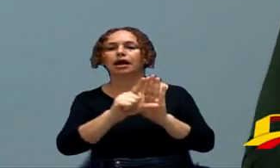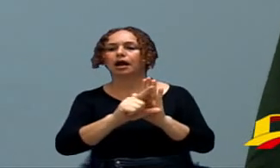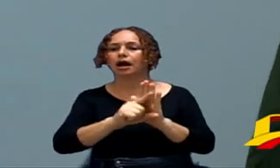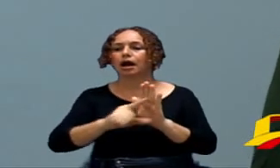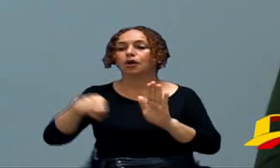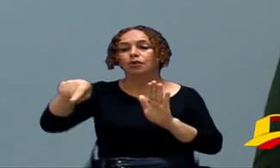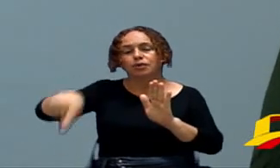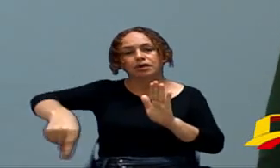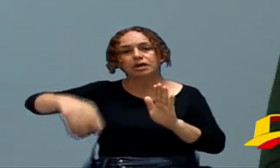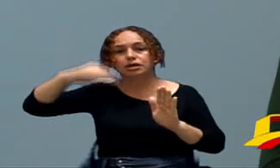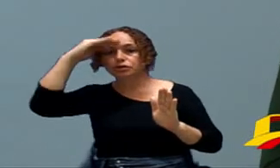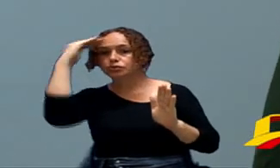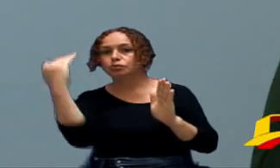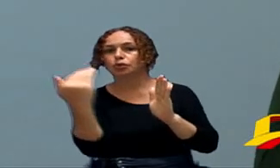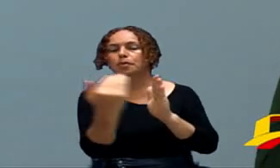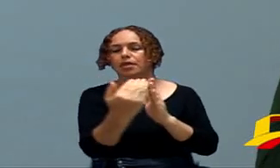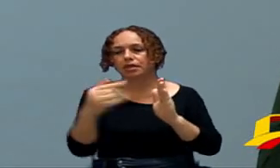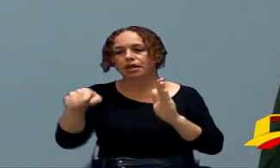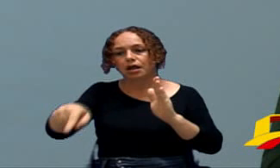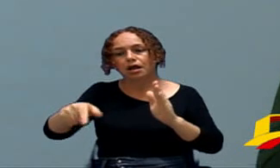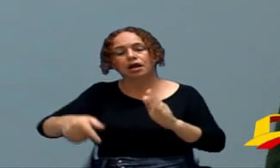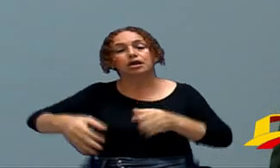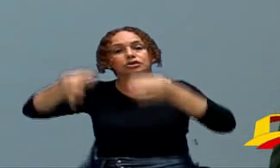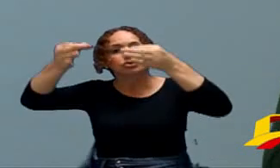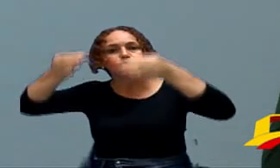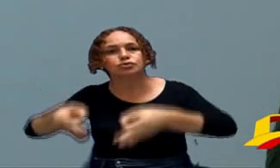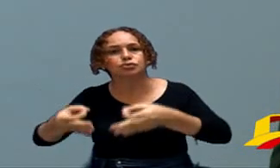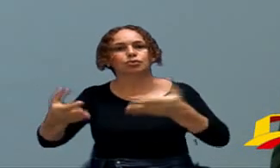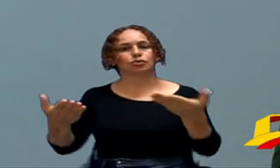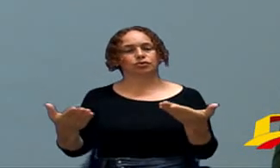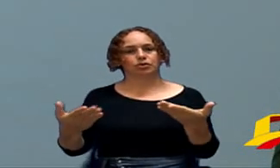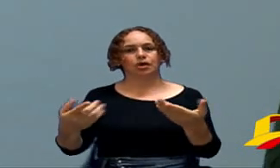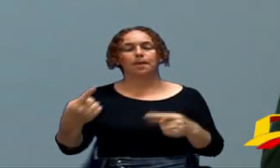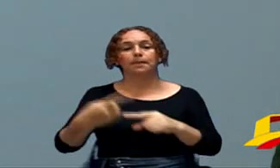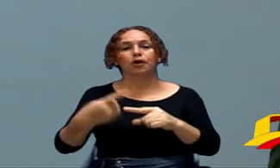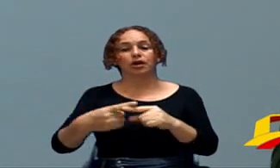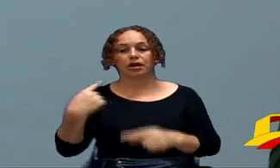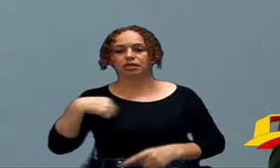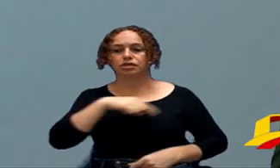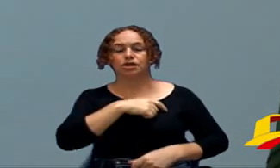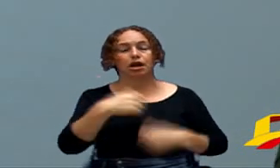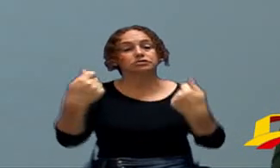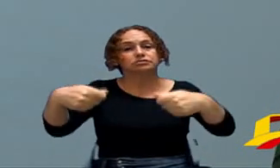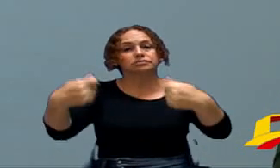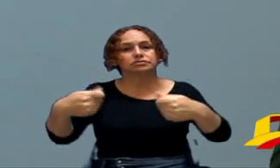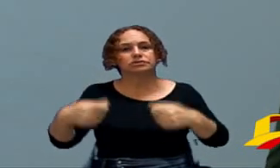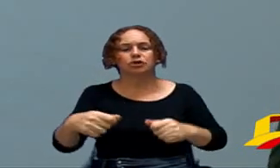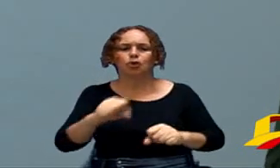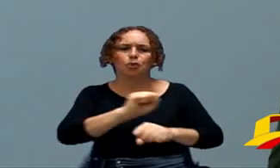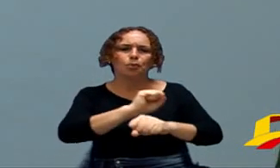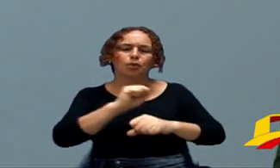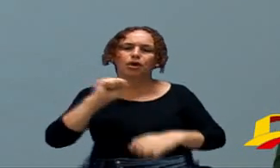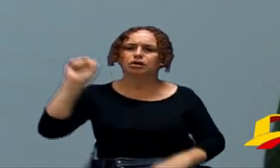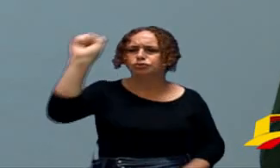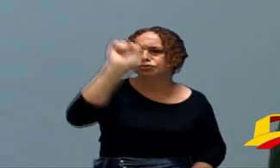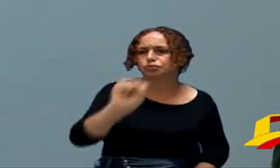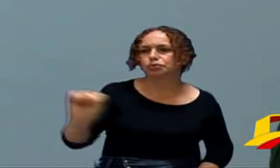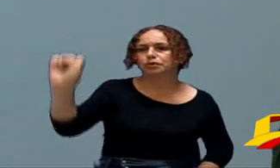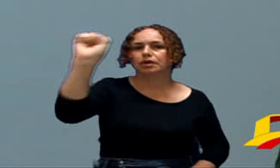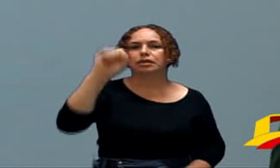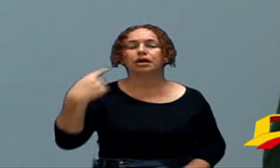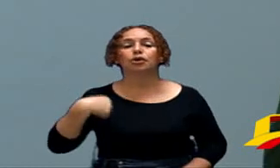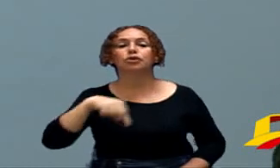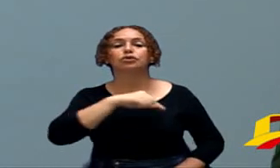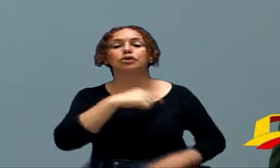essa a nossa função. Defensoria Animal, grupo voluntário, com associação a ser instituída,